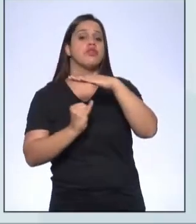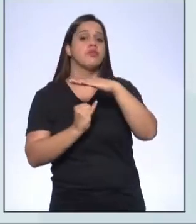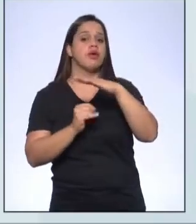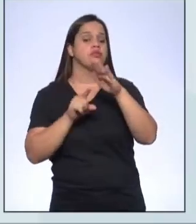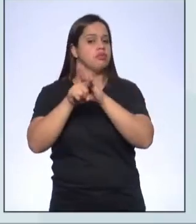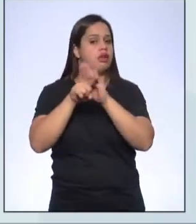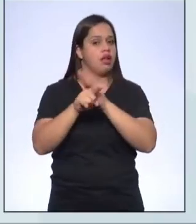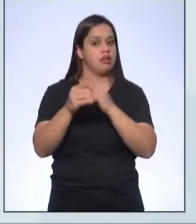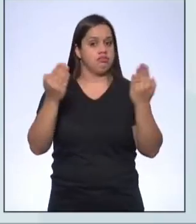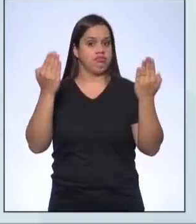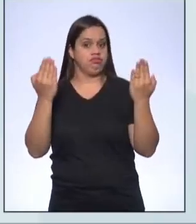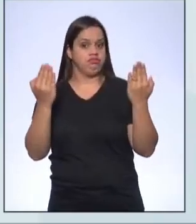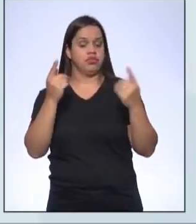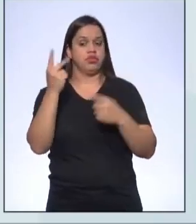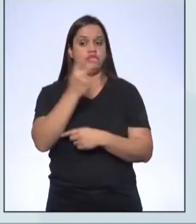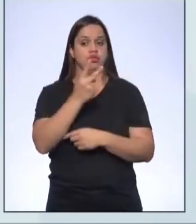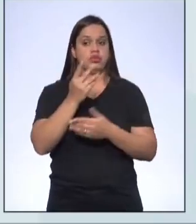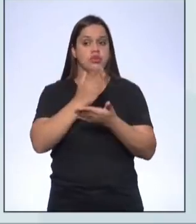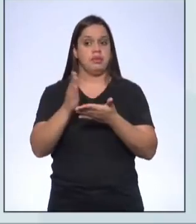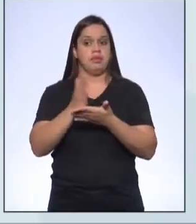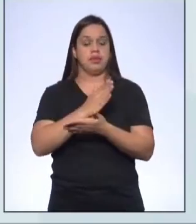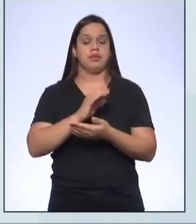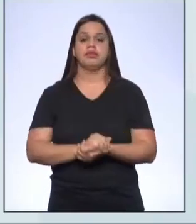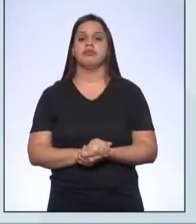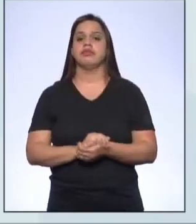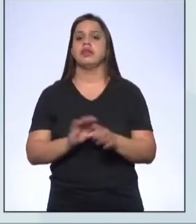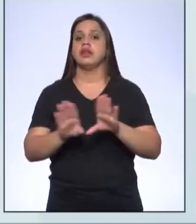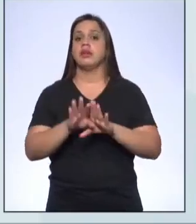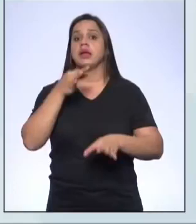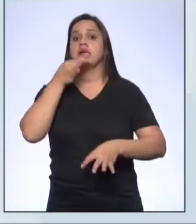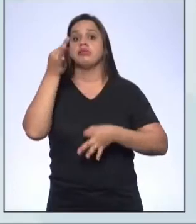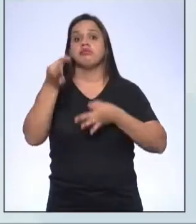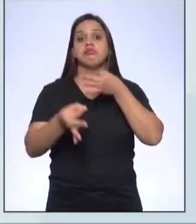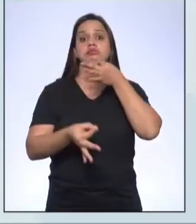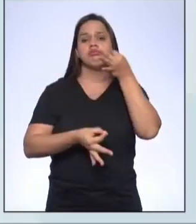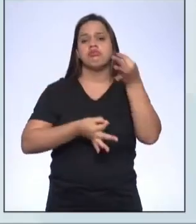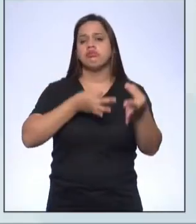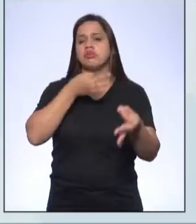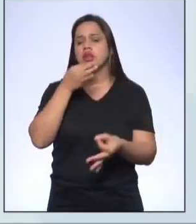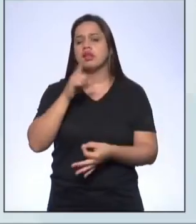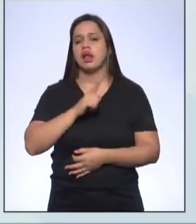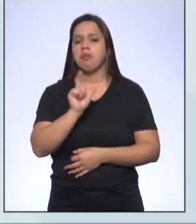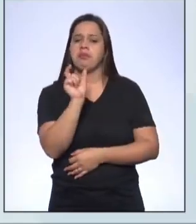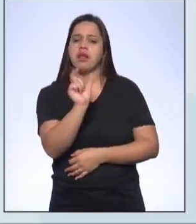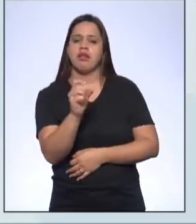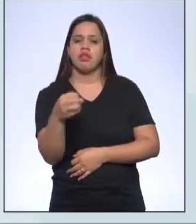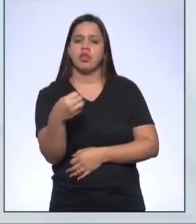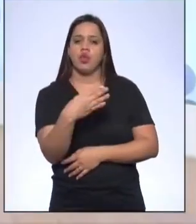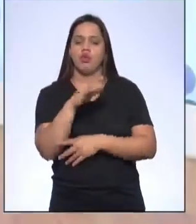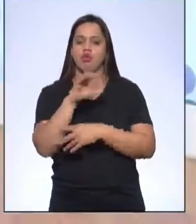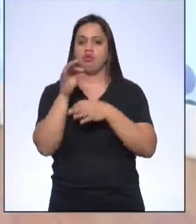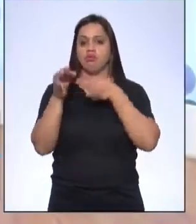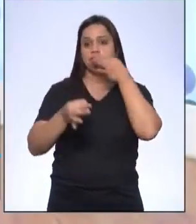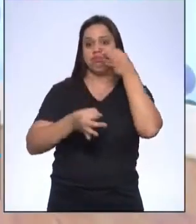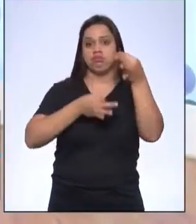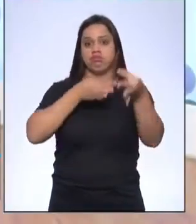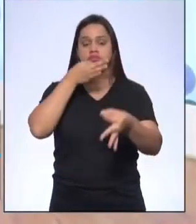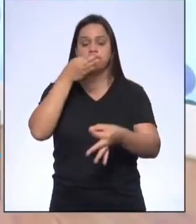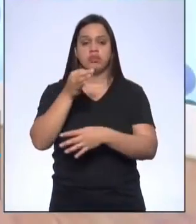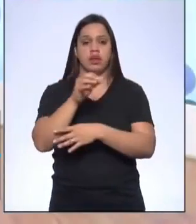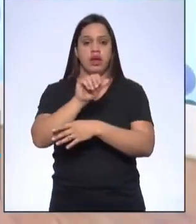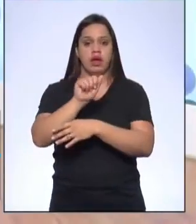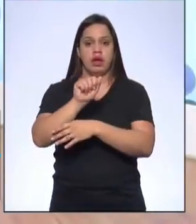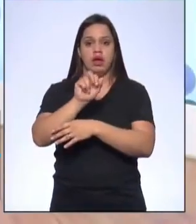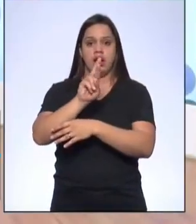textos separadamente. E os argumentos? Aqui uma palavrinha nova, argumentos. O que vem a